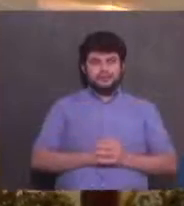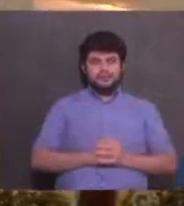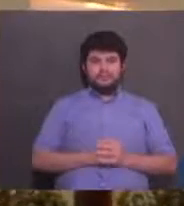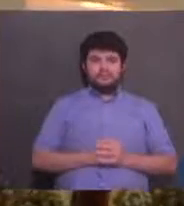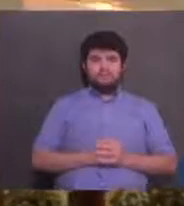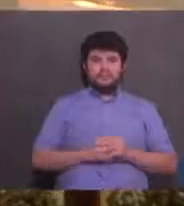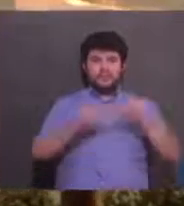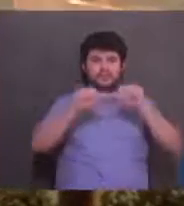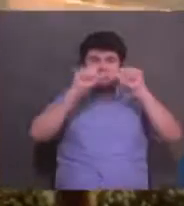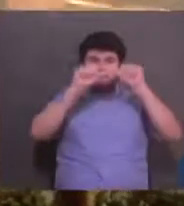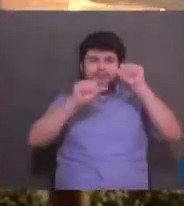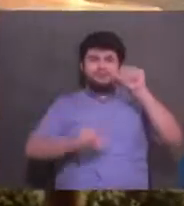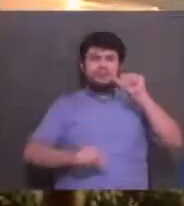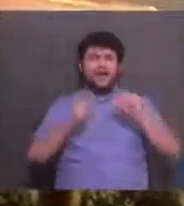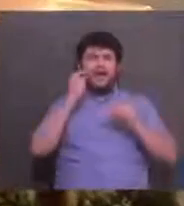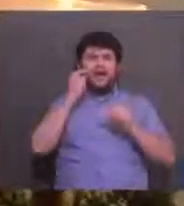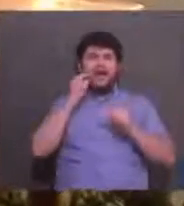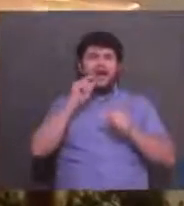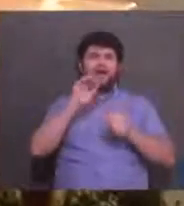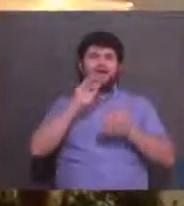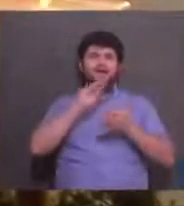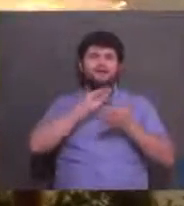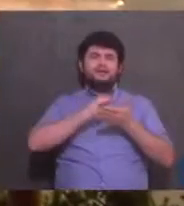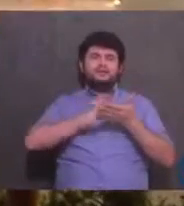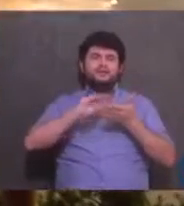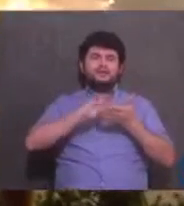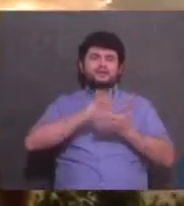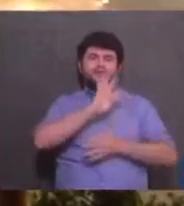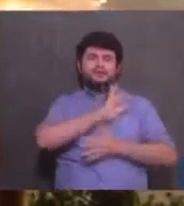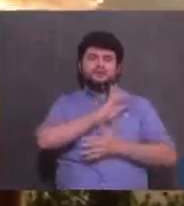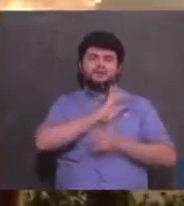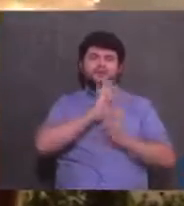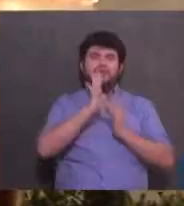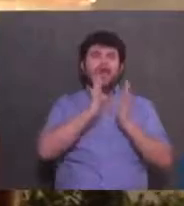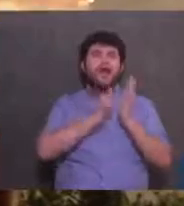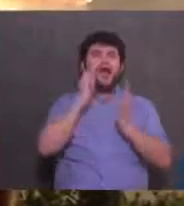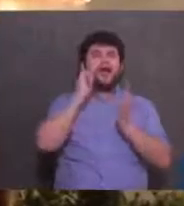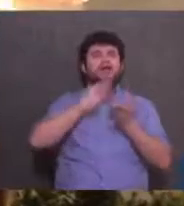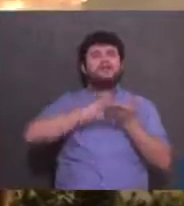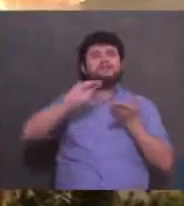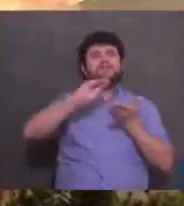nós. Evangelho de Nosso Senhor Jesus Cristo,